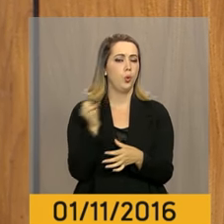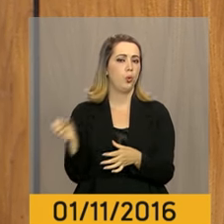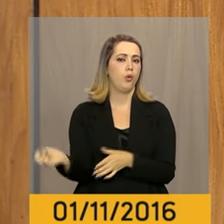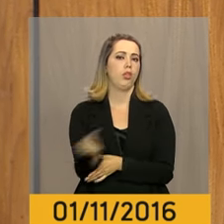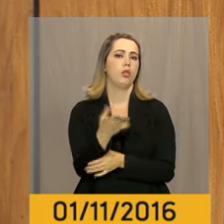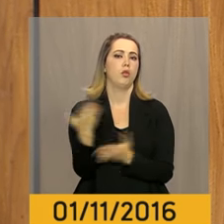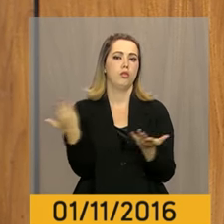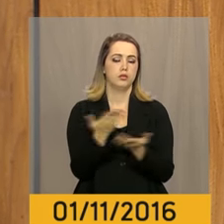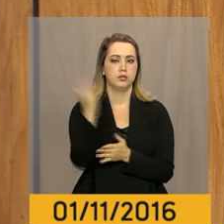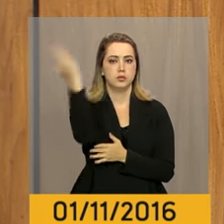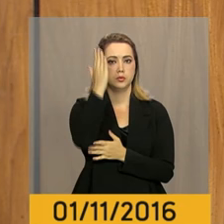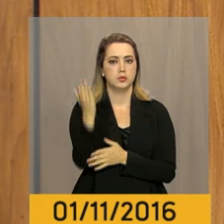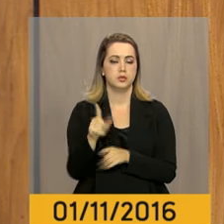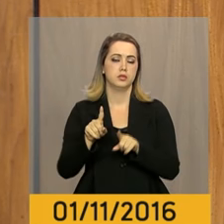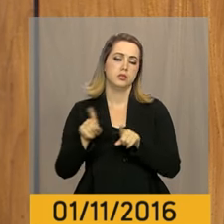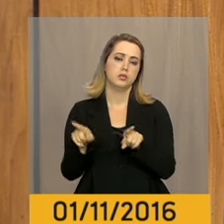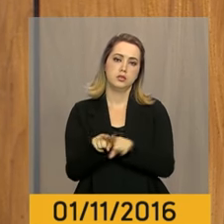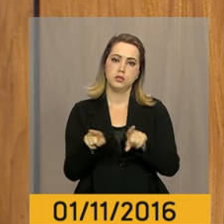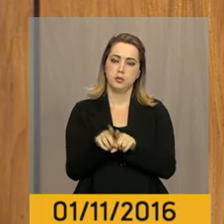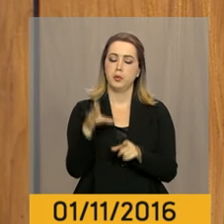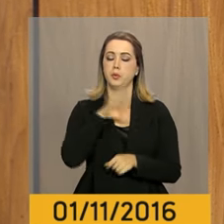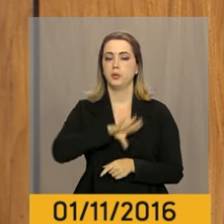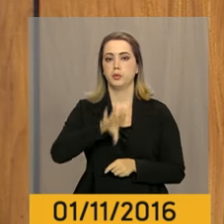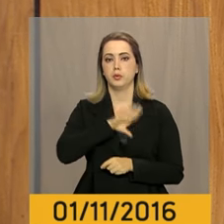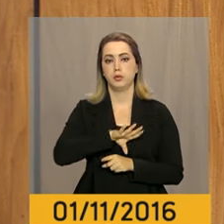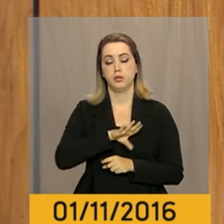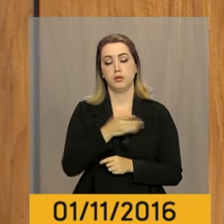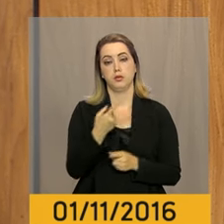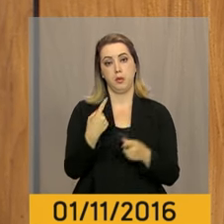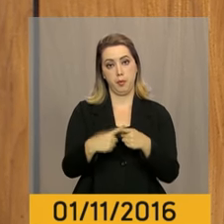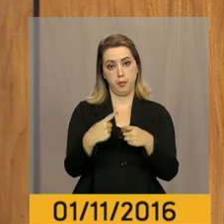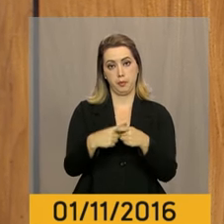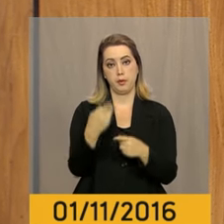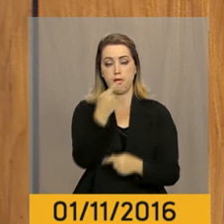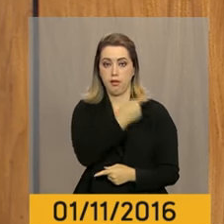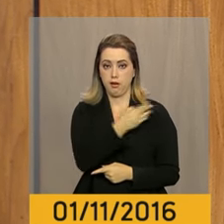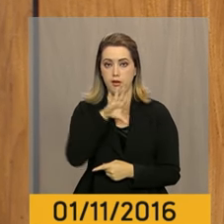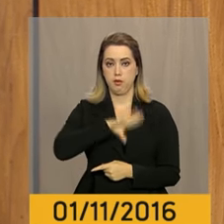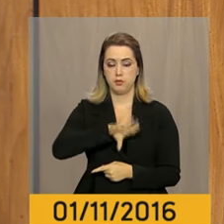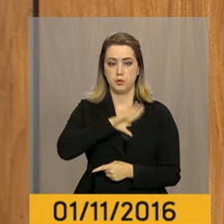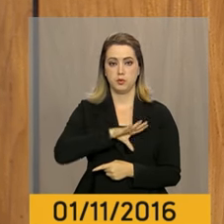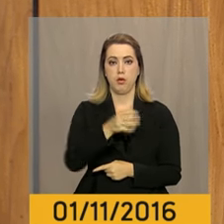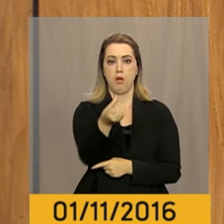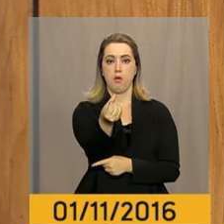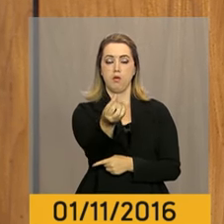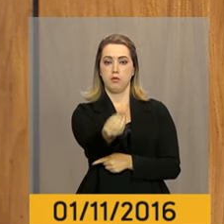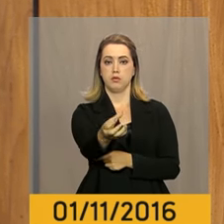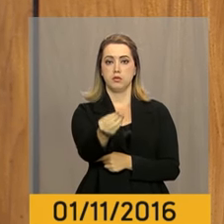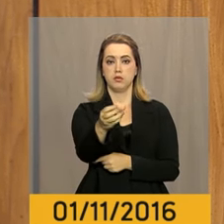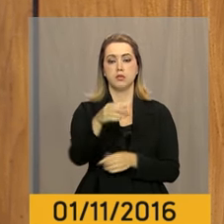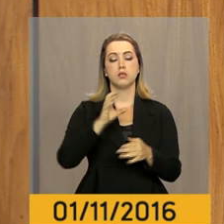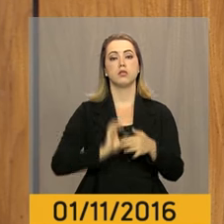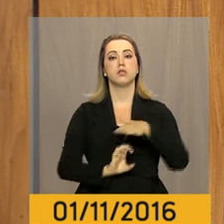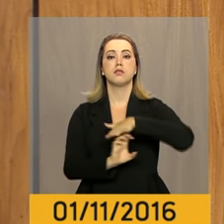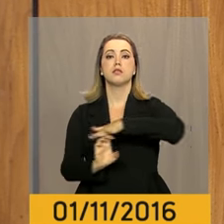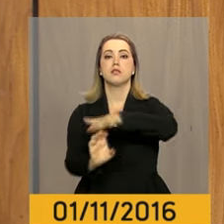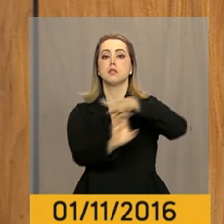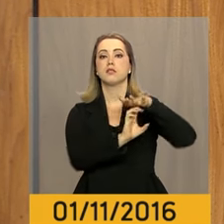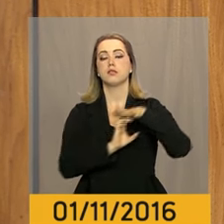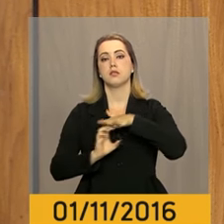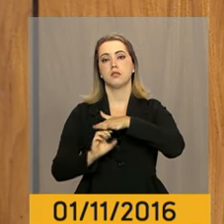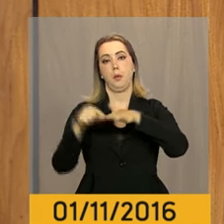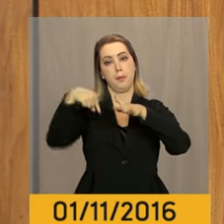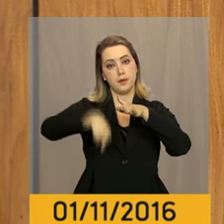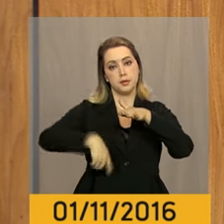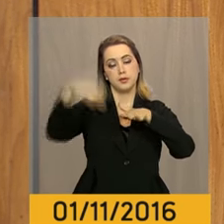para nós brasileiros e para os portugueses, porque Portugal tem cerca de 600 empresas aqui instaladas,